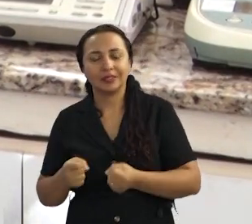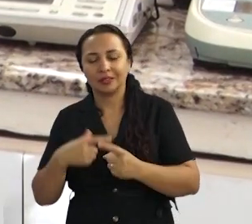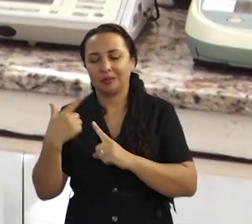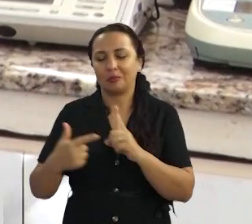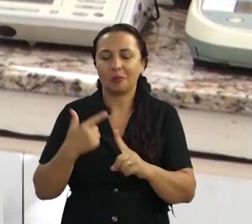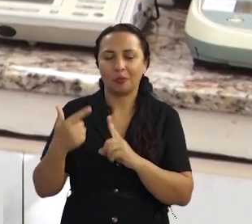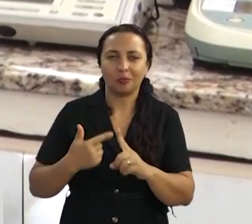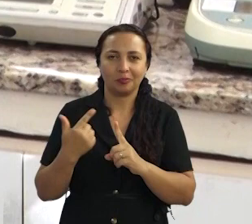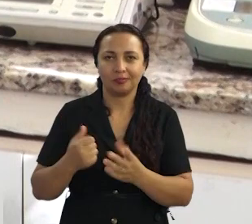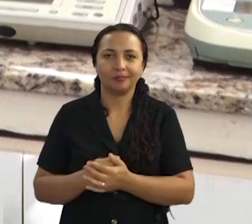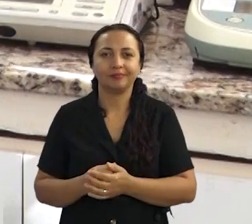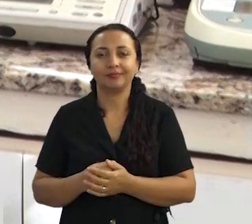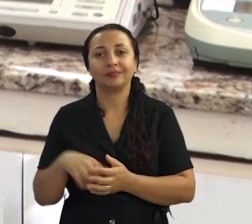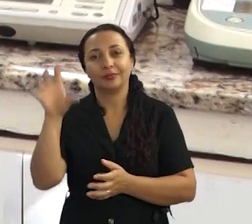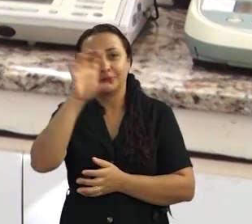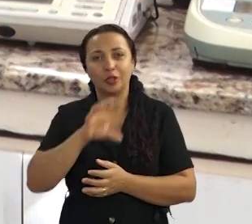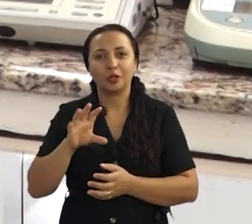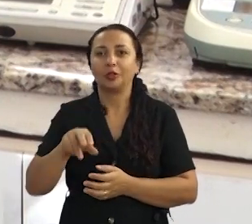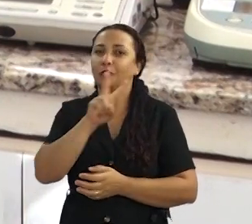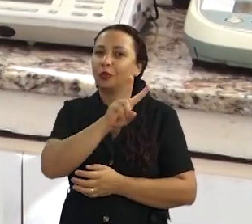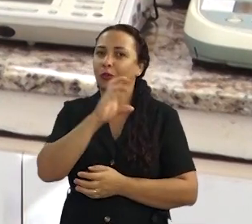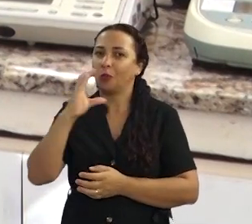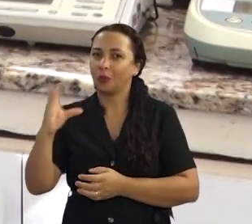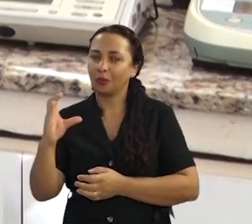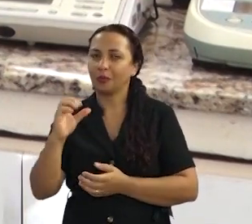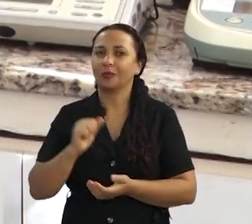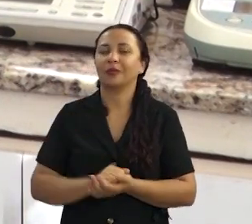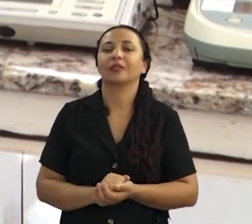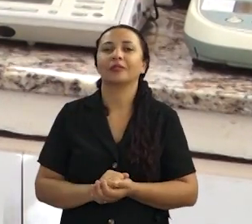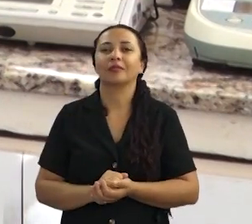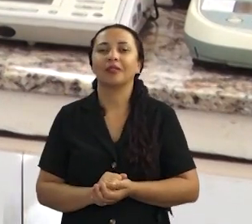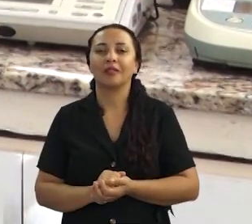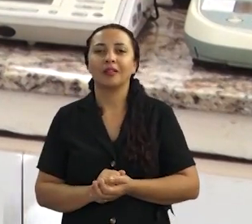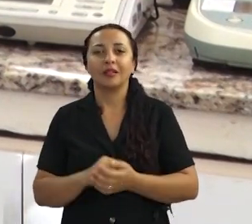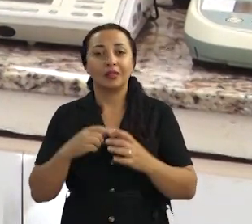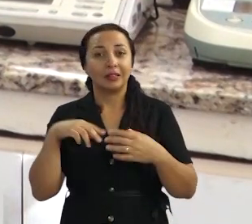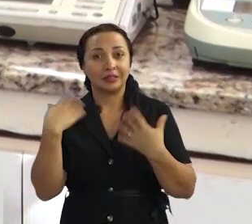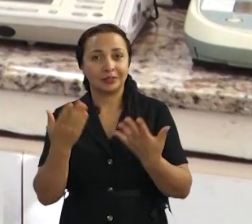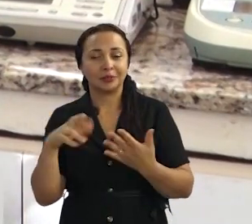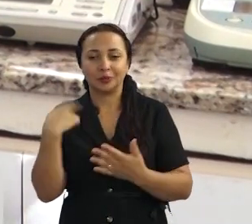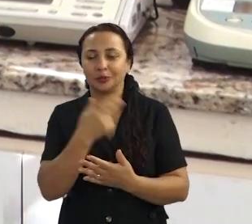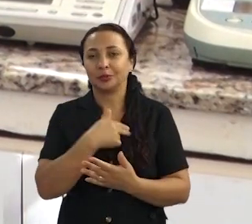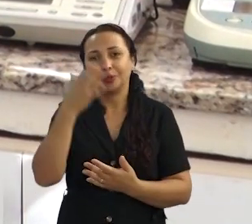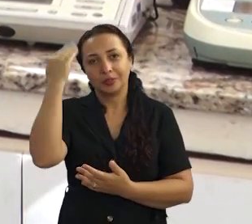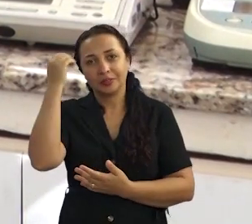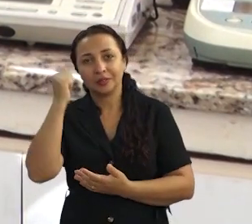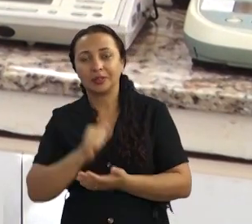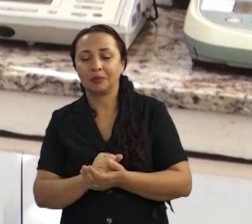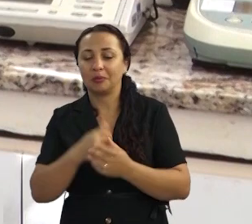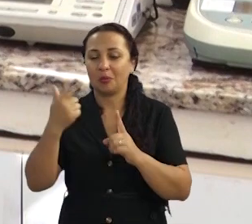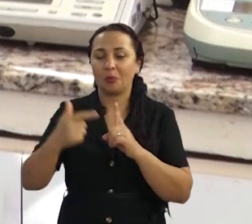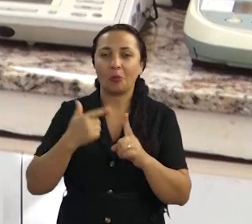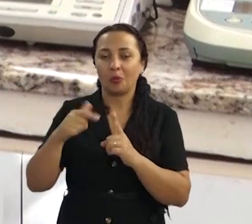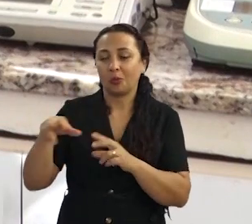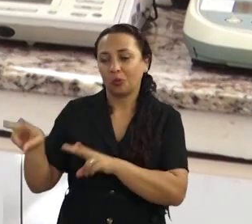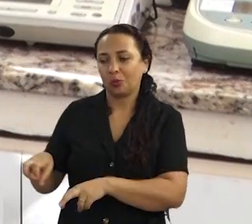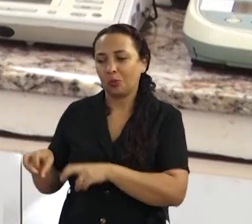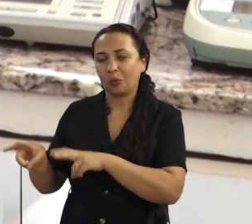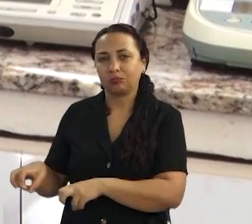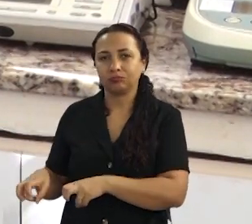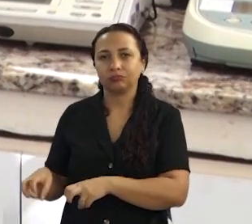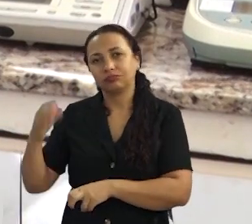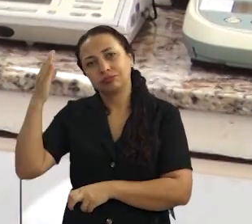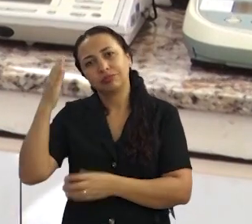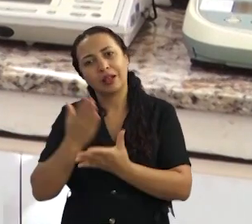aptidão na produção de mandioca, principalmente a região de Vitória da Conquista. Então, assim, a gente sabe que os produtores eles